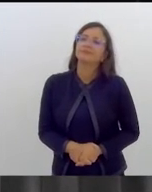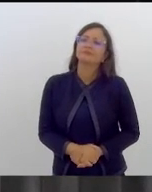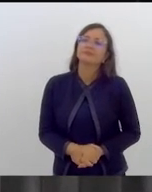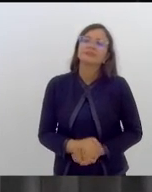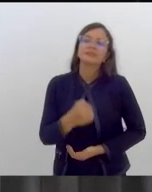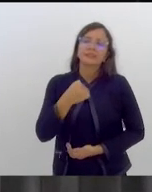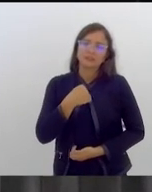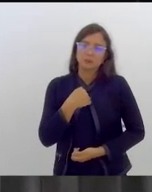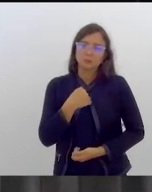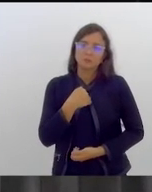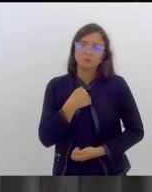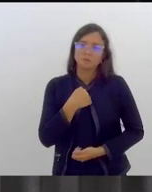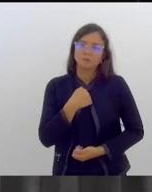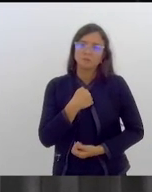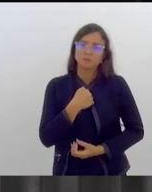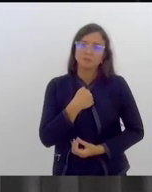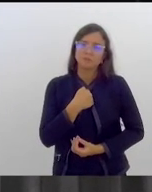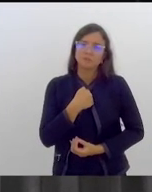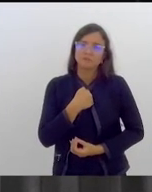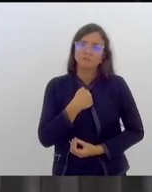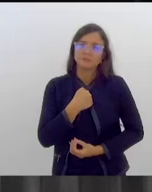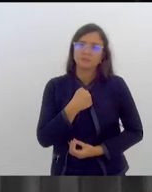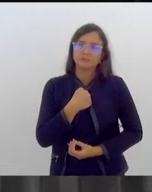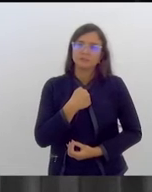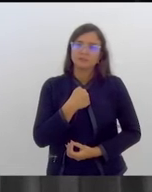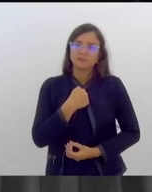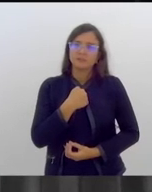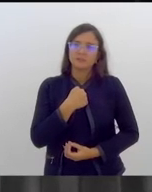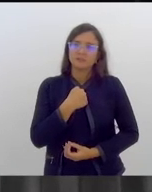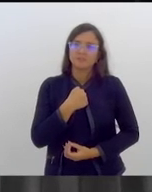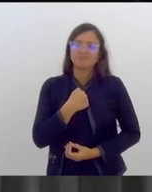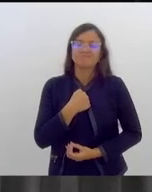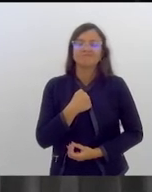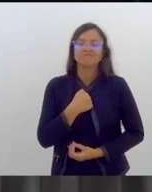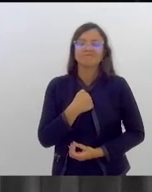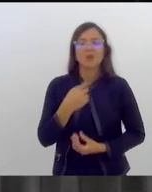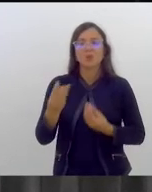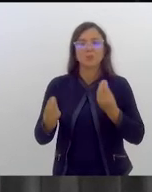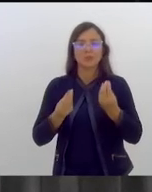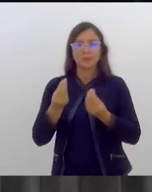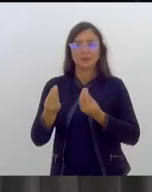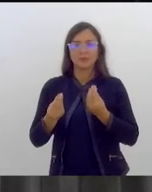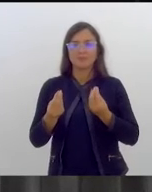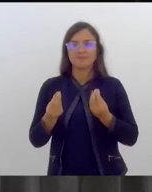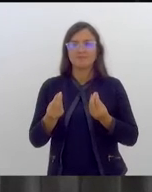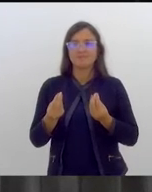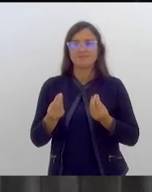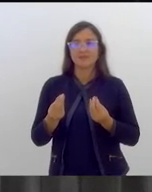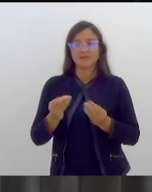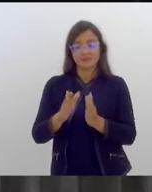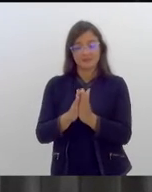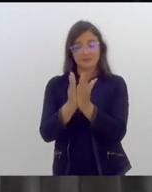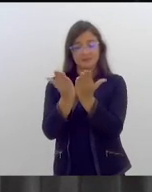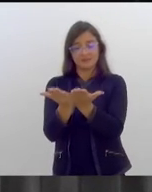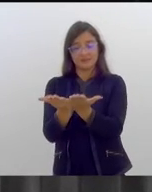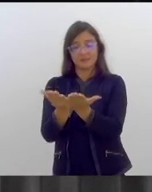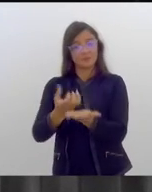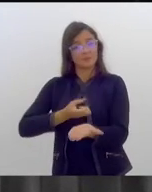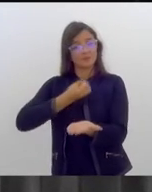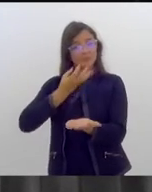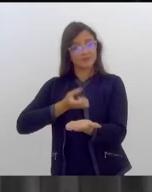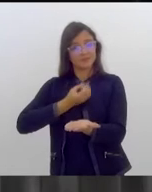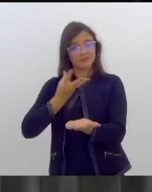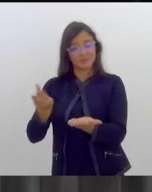dentro do meu batom esta poesia mas não só ela